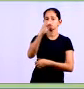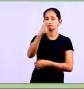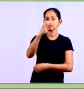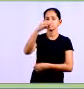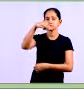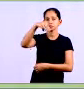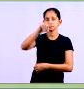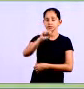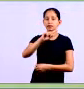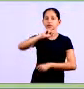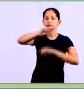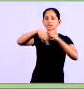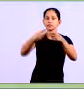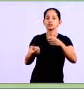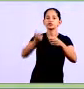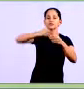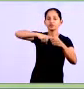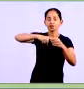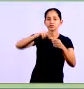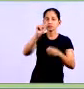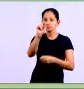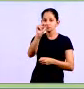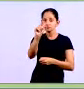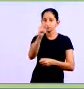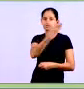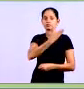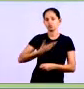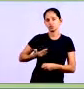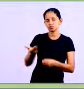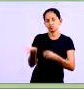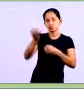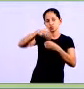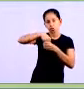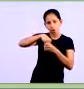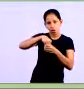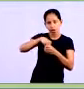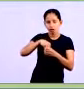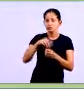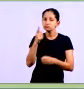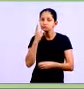ICMS a recolher do seu ativo, recuperar